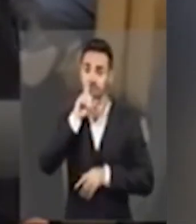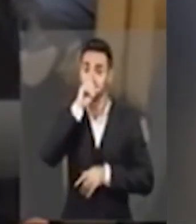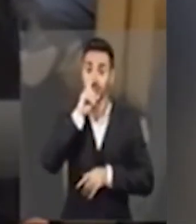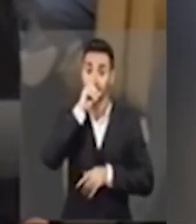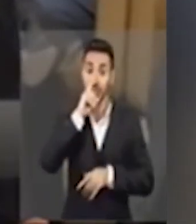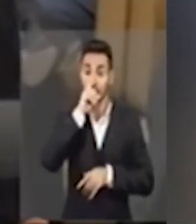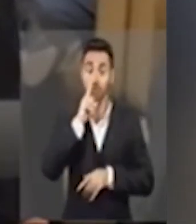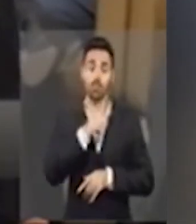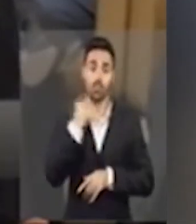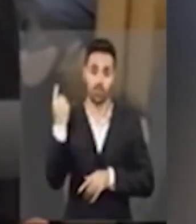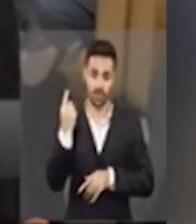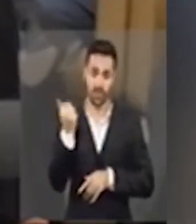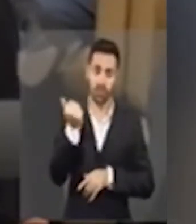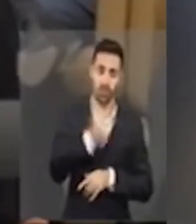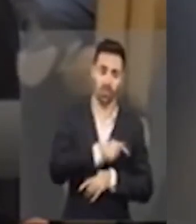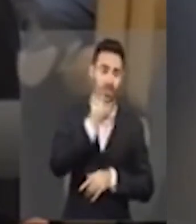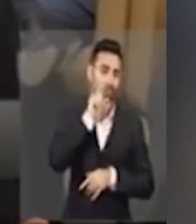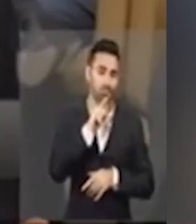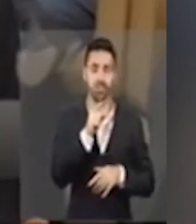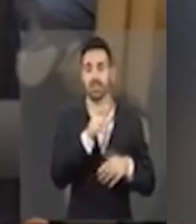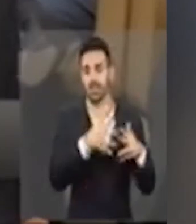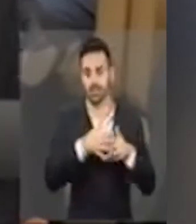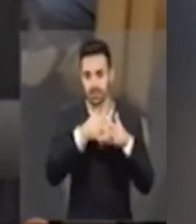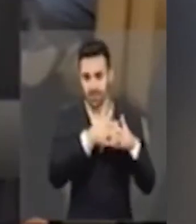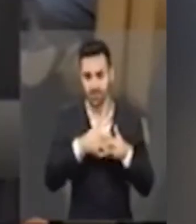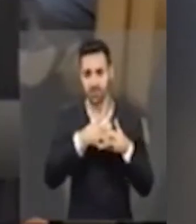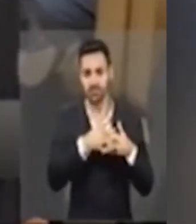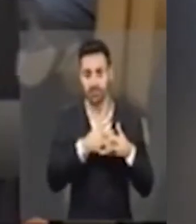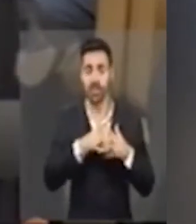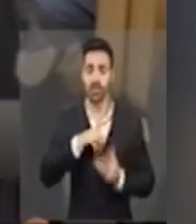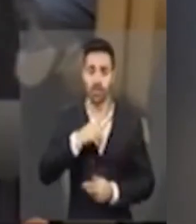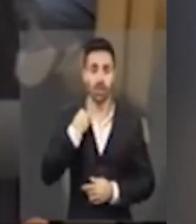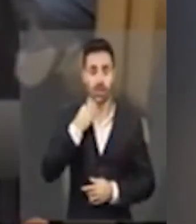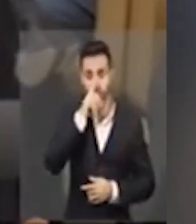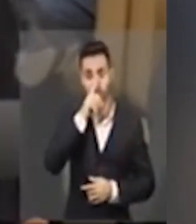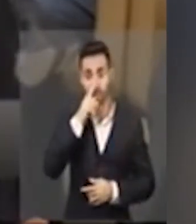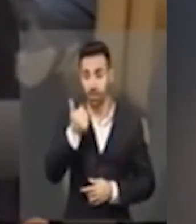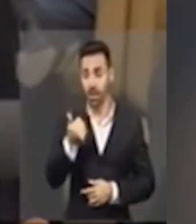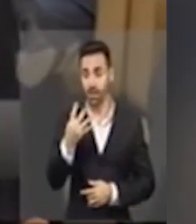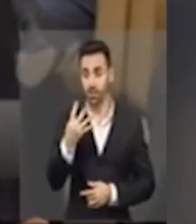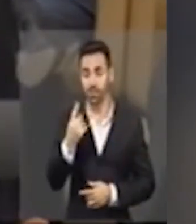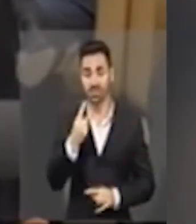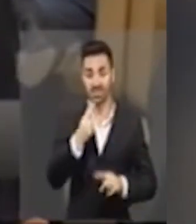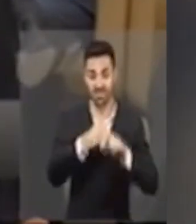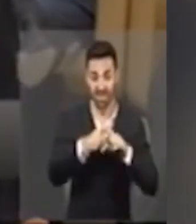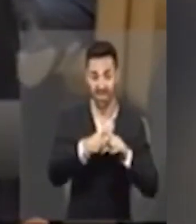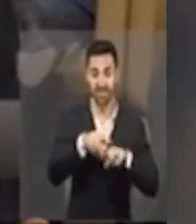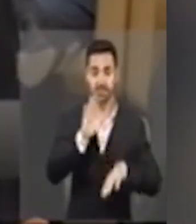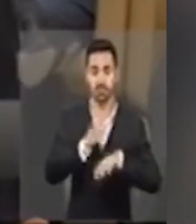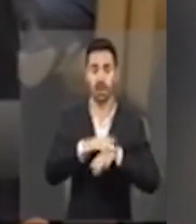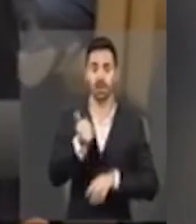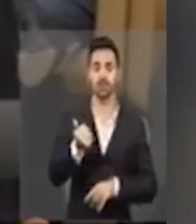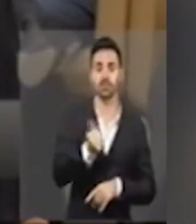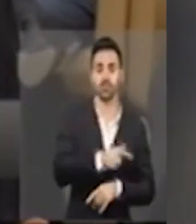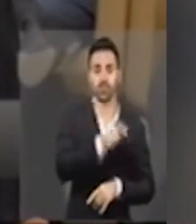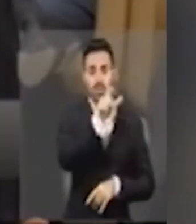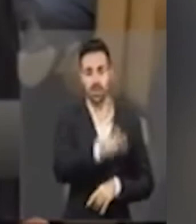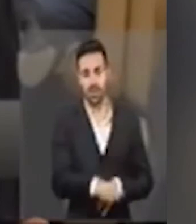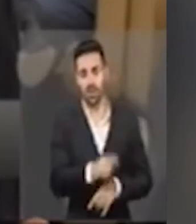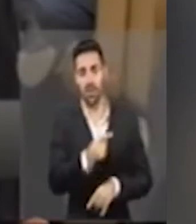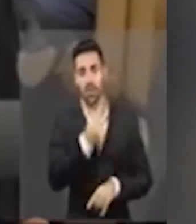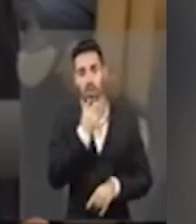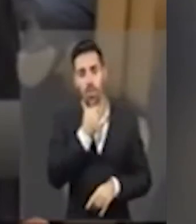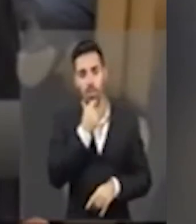três norte-americana o risco de uma pessoa trancei essas é de 14 vezes maior do que um homem